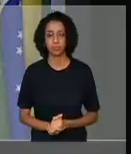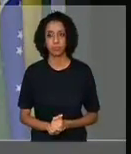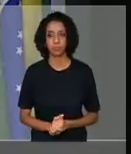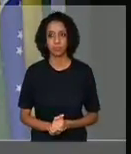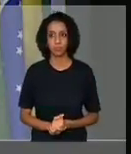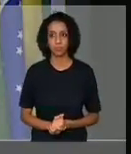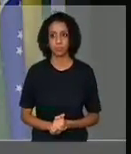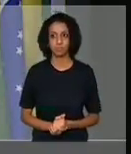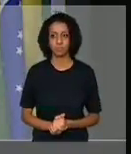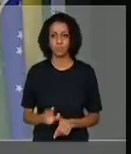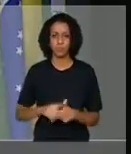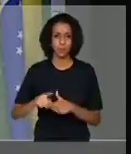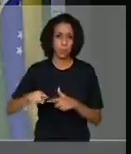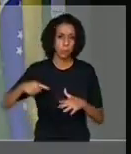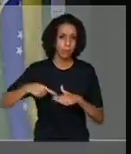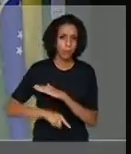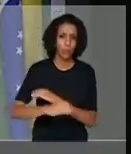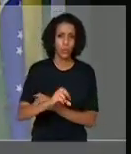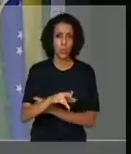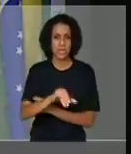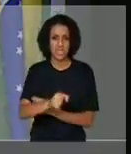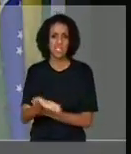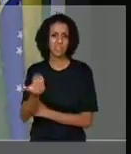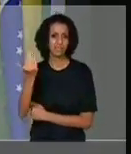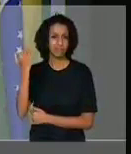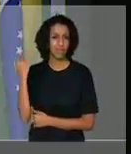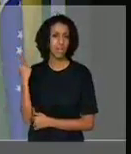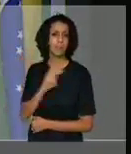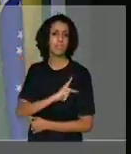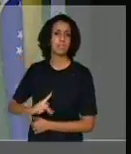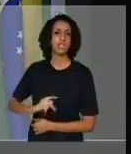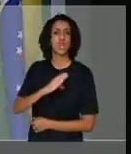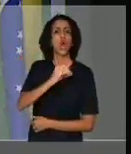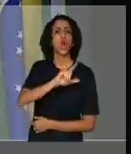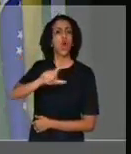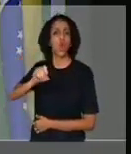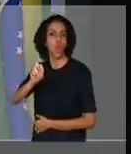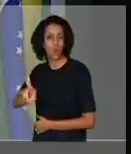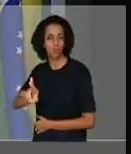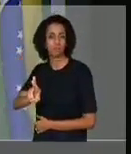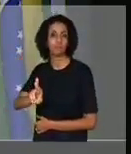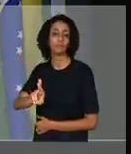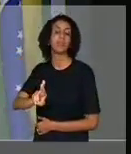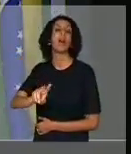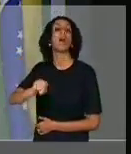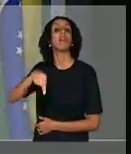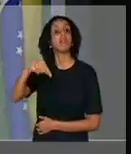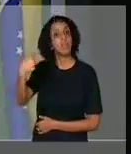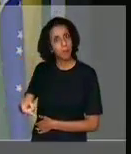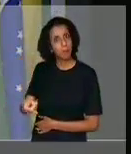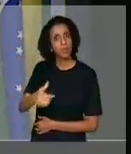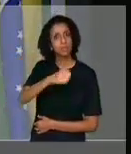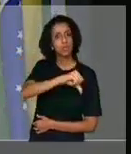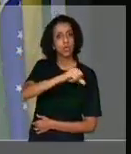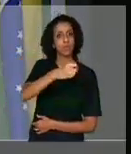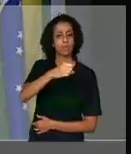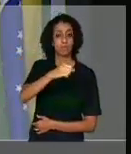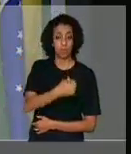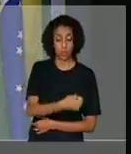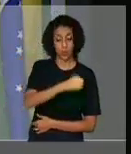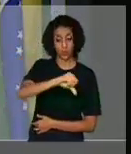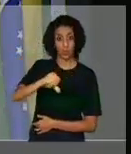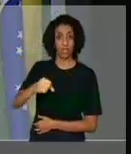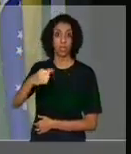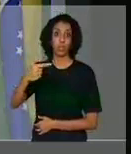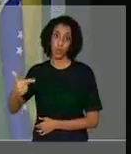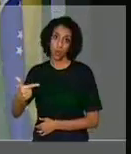crise econômica do governo Collor culminou com a sua derrubada em 92. Foi uma